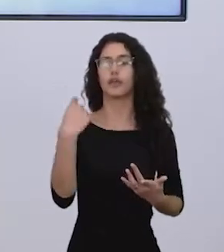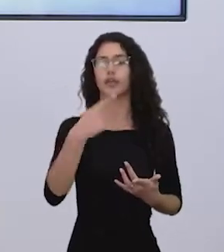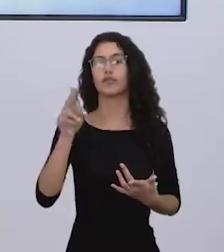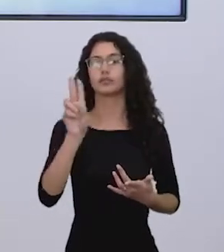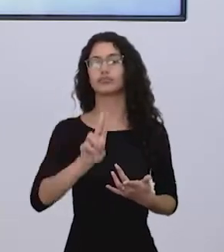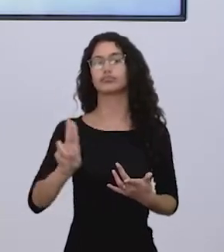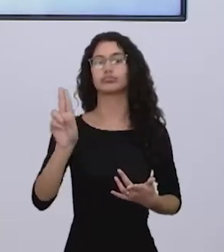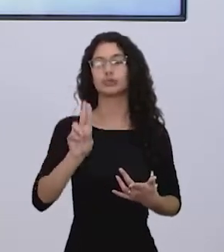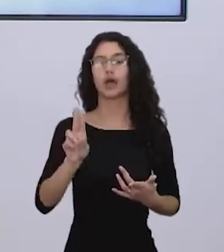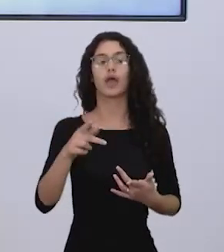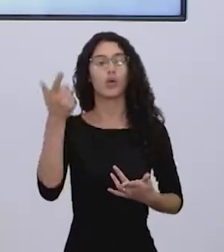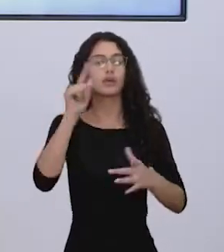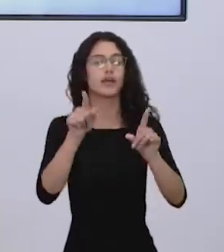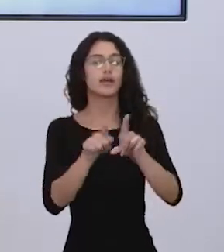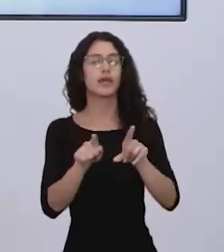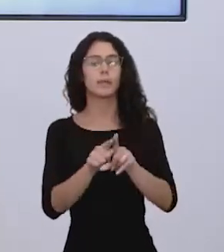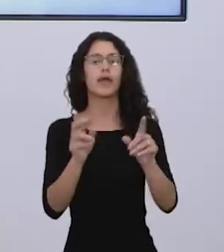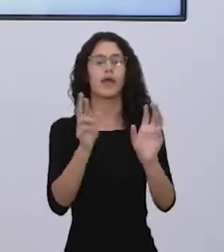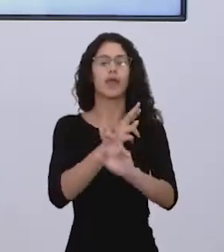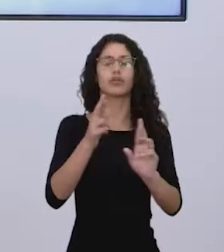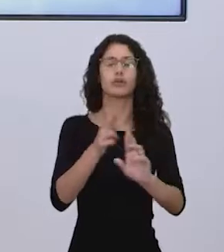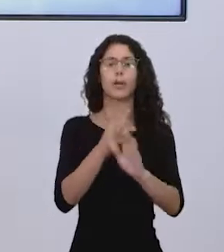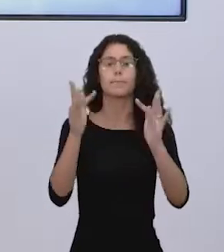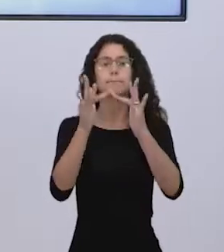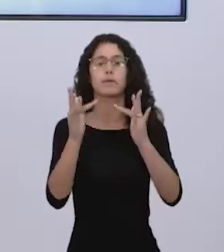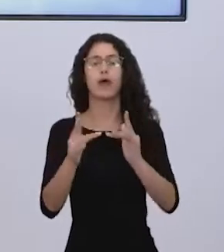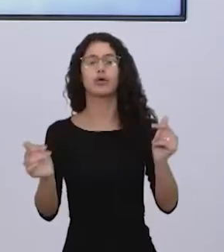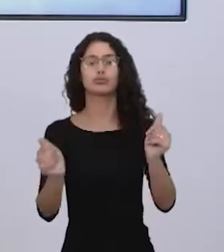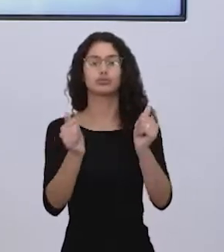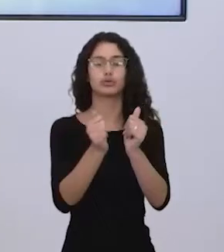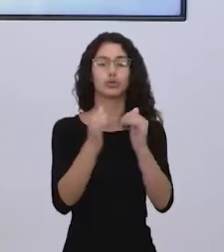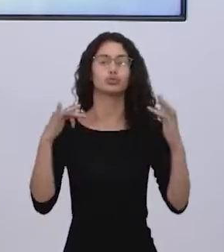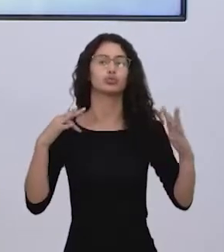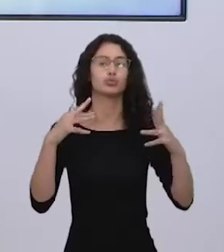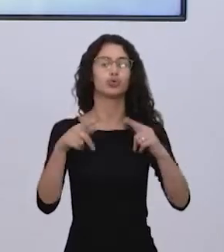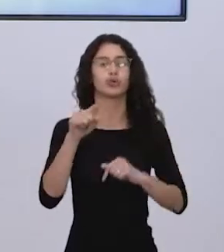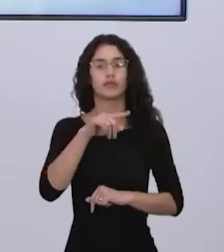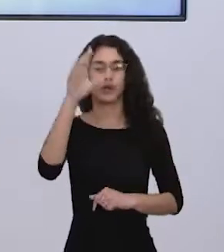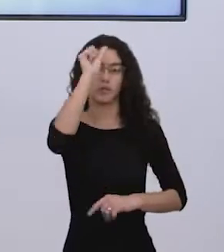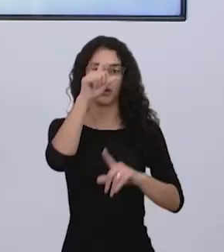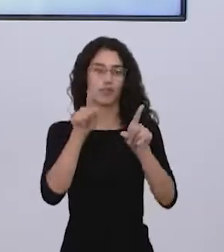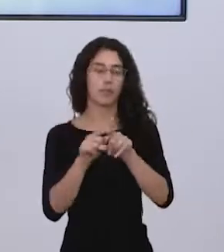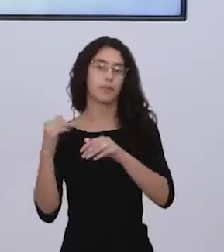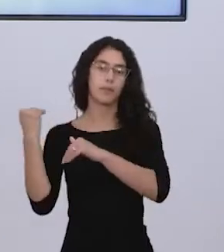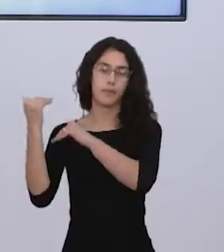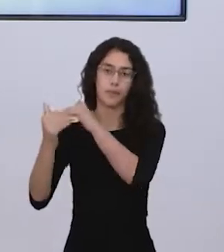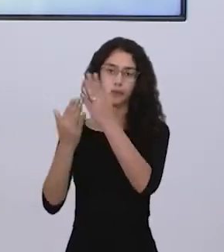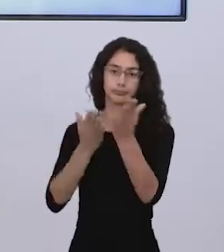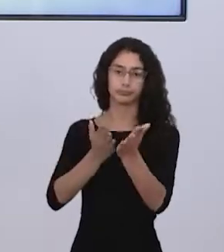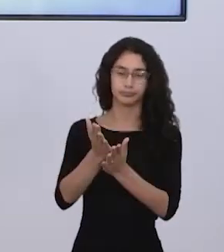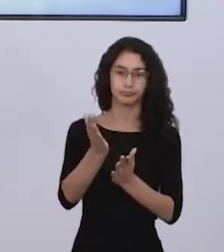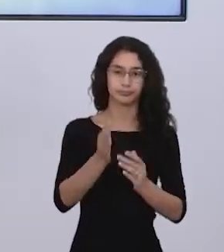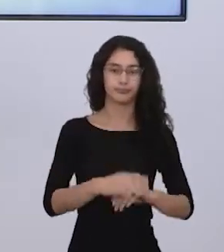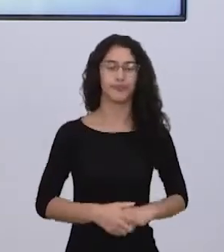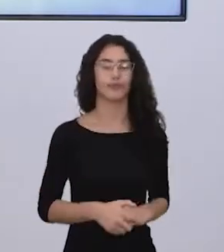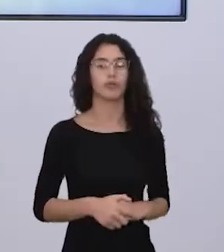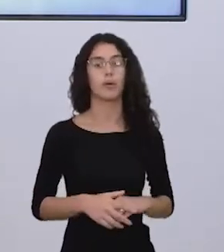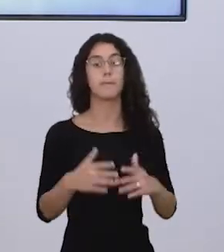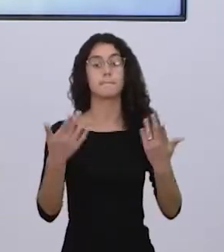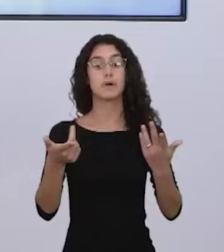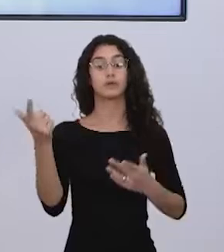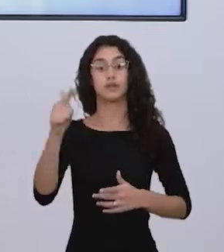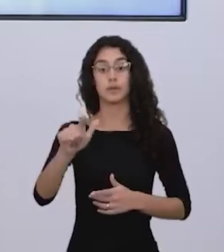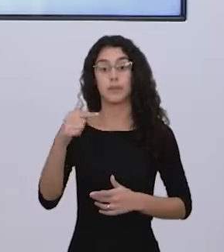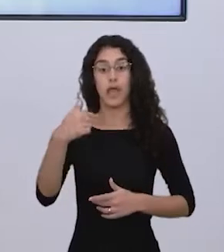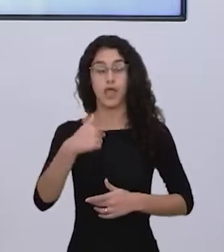gente vai conseguir, né, e que a gente pode buscar juntando tudo aquilo que você aprendeu durante esse percurso. Mais uma